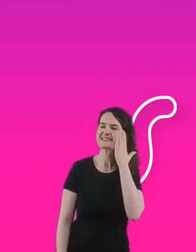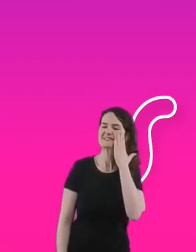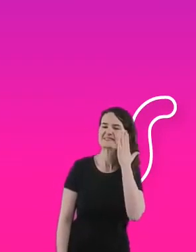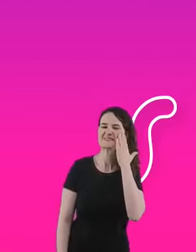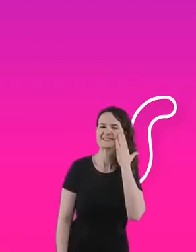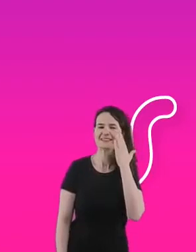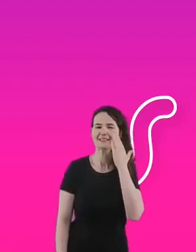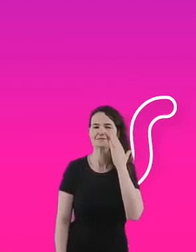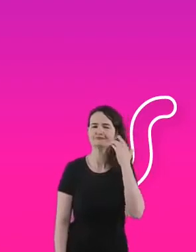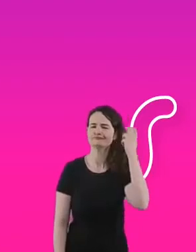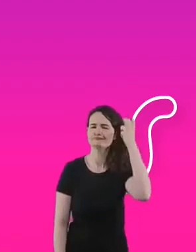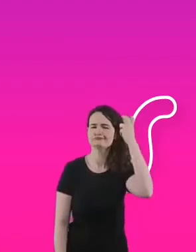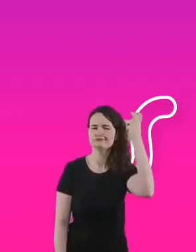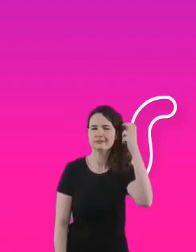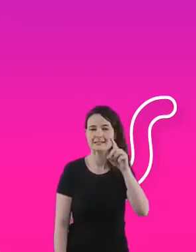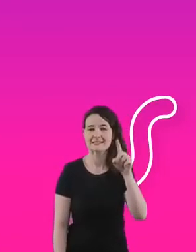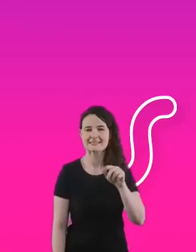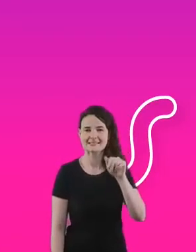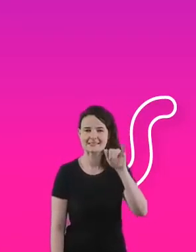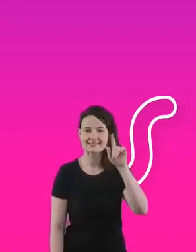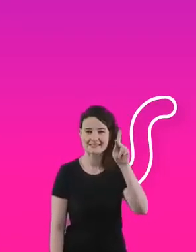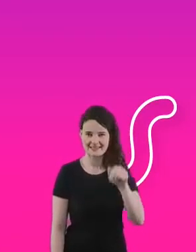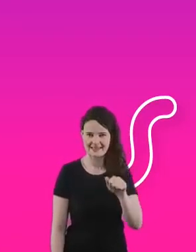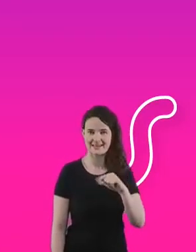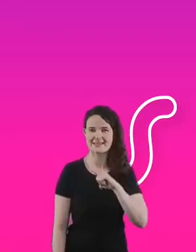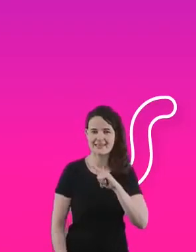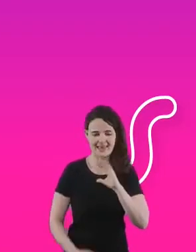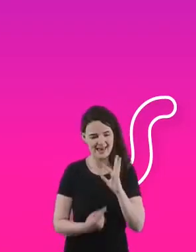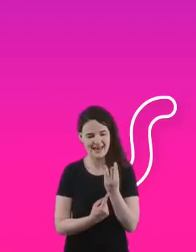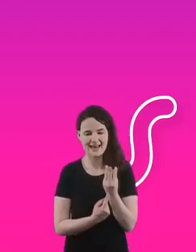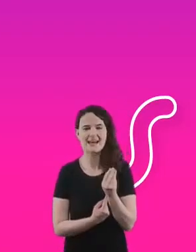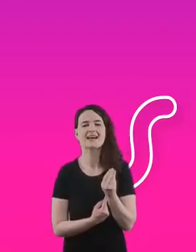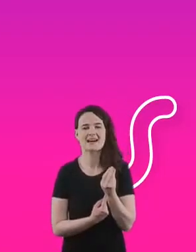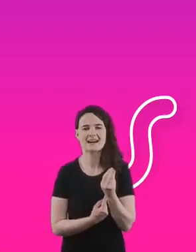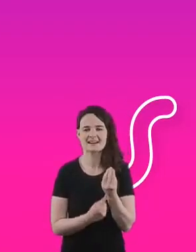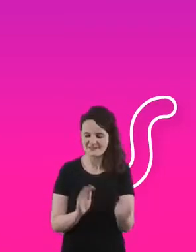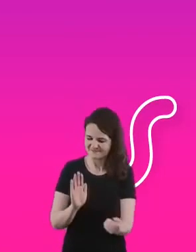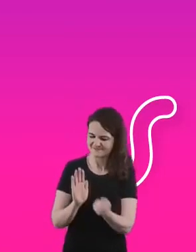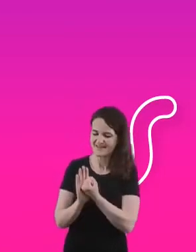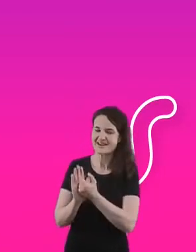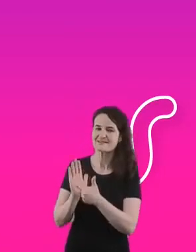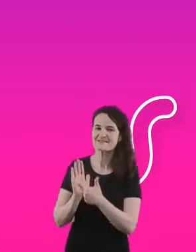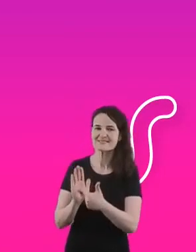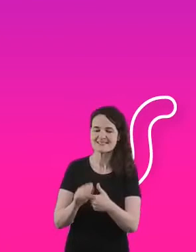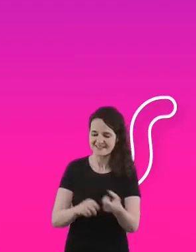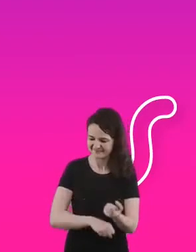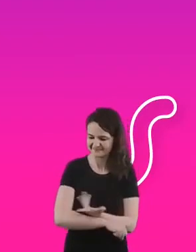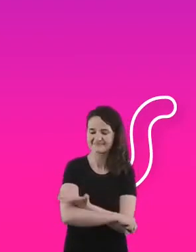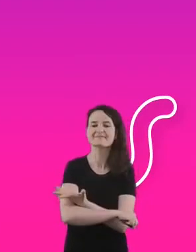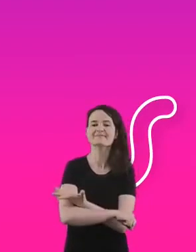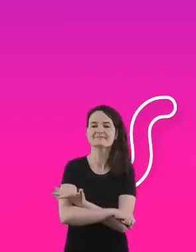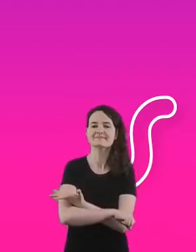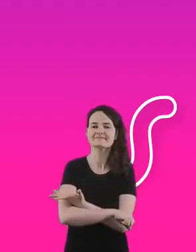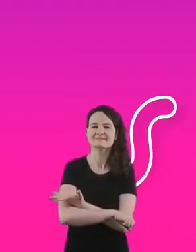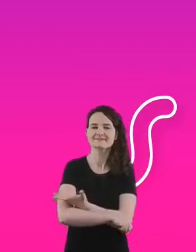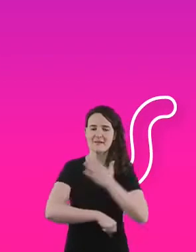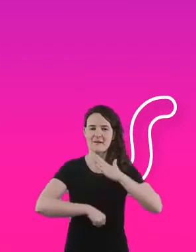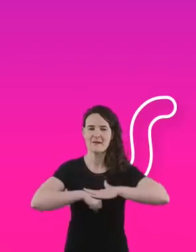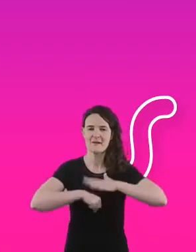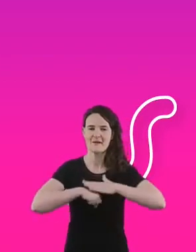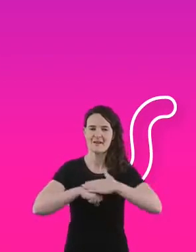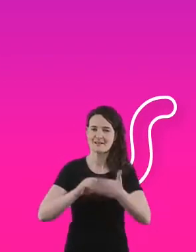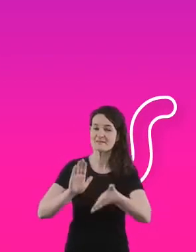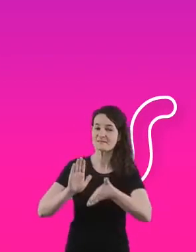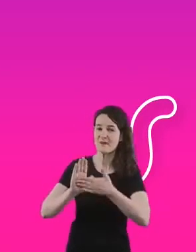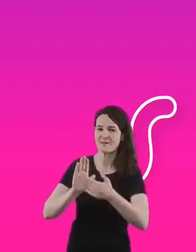faz parte da nossa marca, já faz parte do nosso sentimento, daquilo que a gente quer materializar em termos de proposta de valor